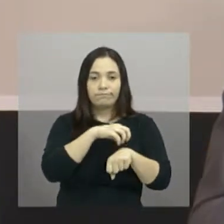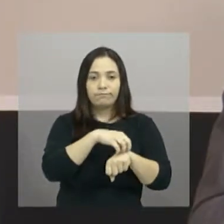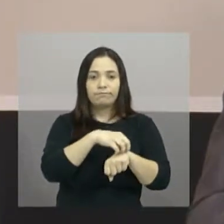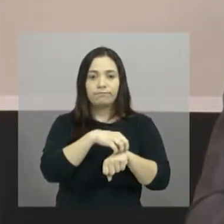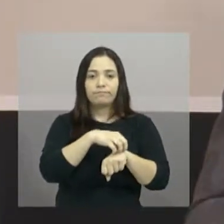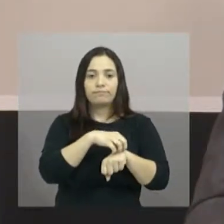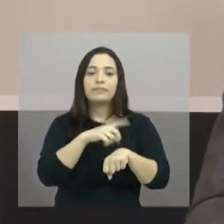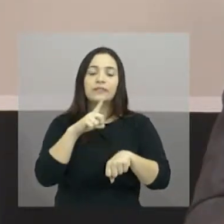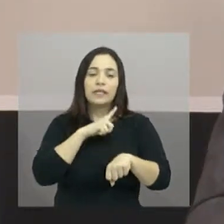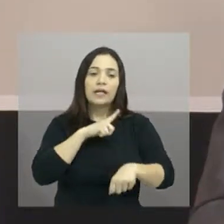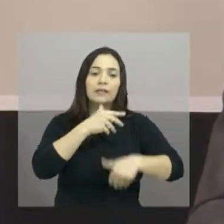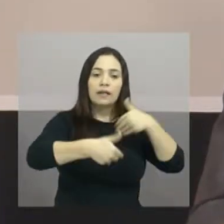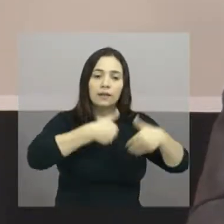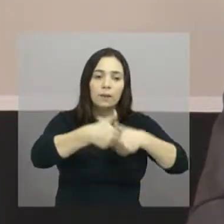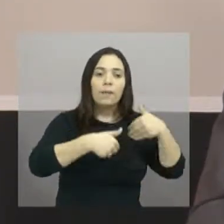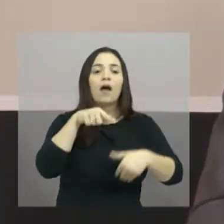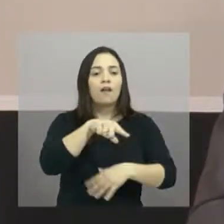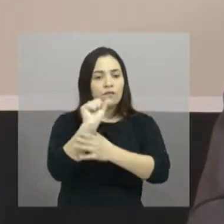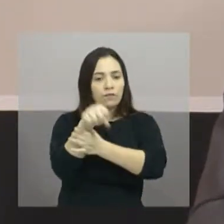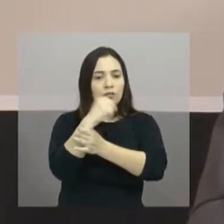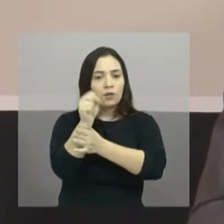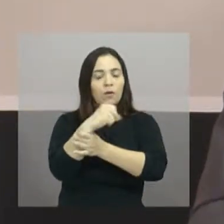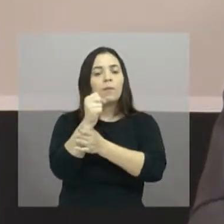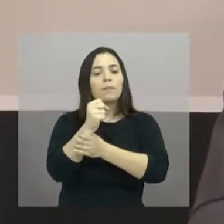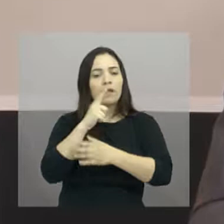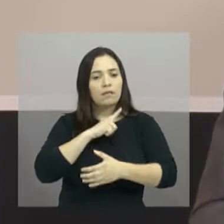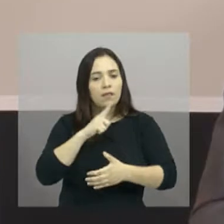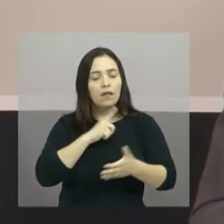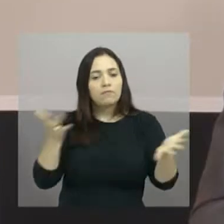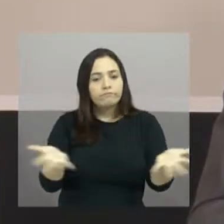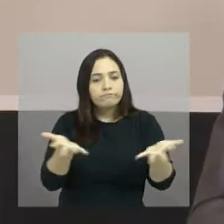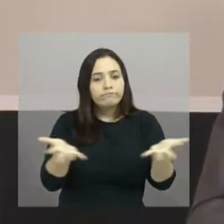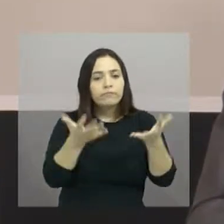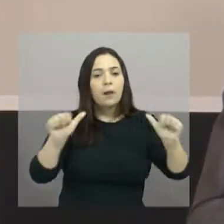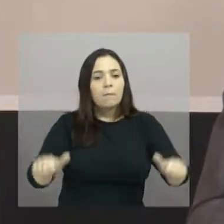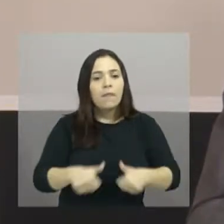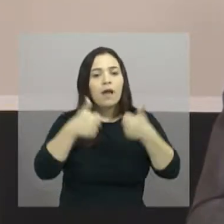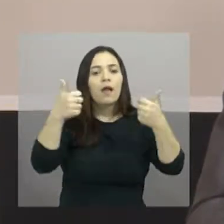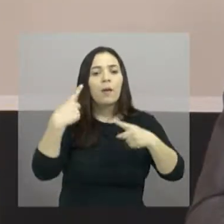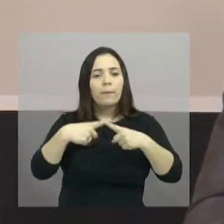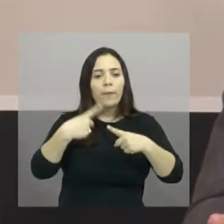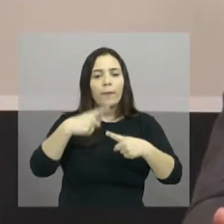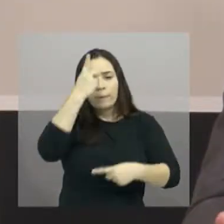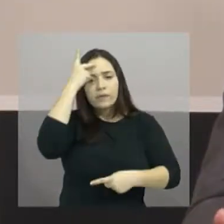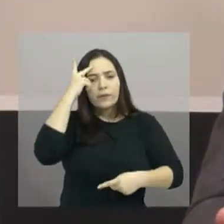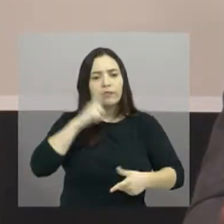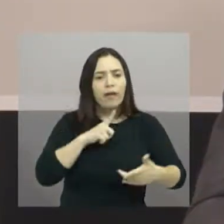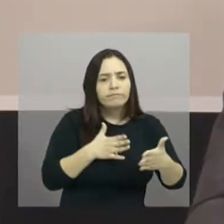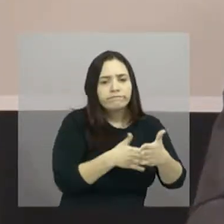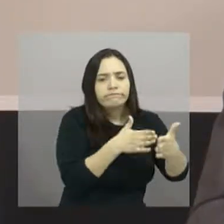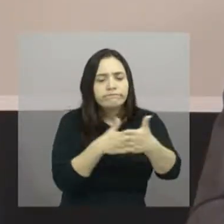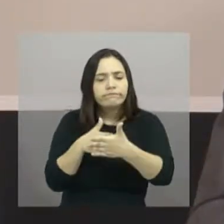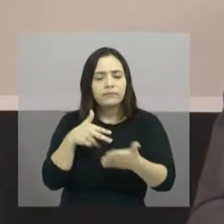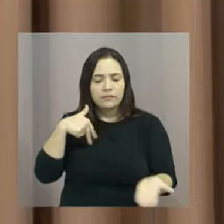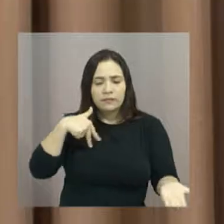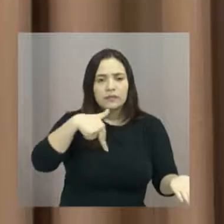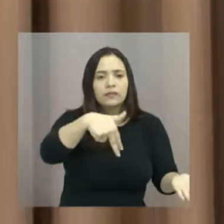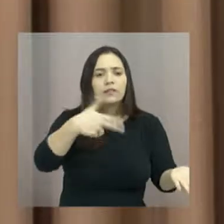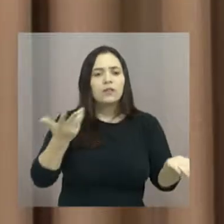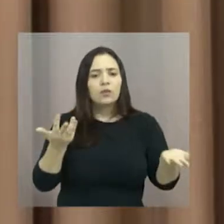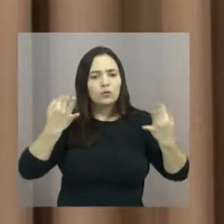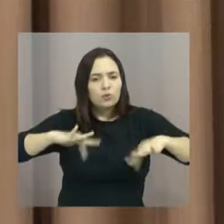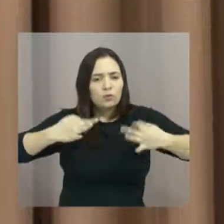a tratamentos que a fisioterapia pode ajudar muito, né? Que é a falta de mobilidade, a própria dor. Então a